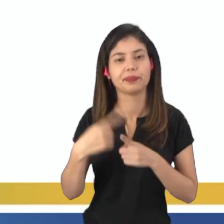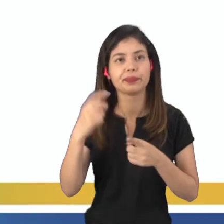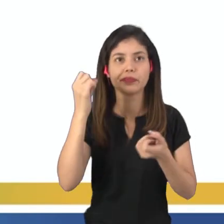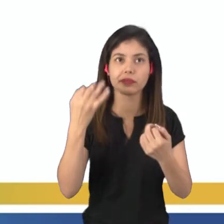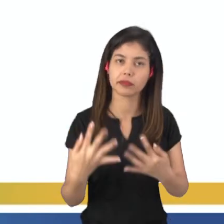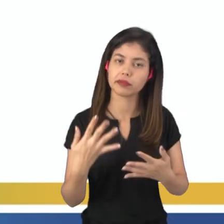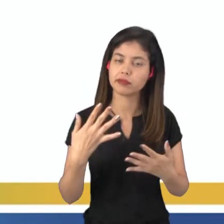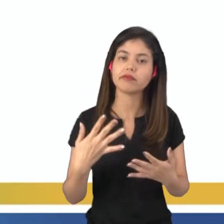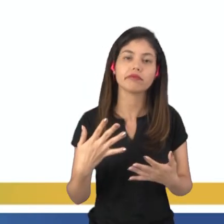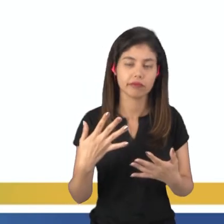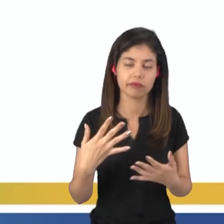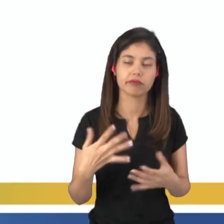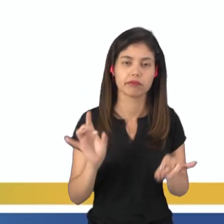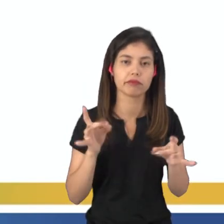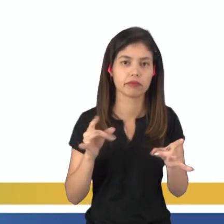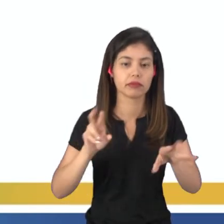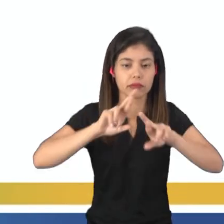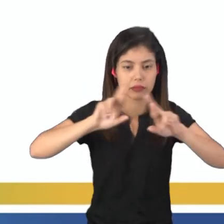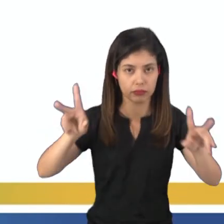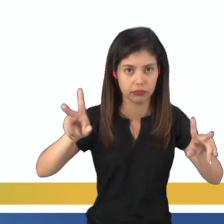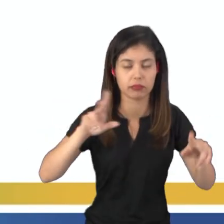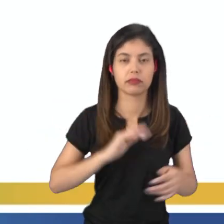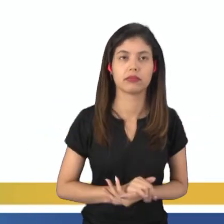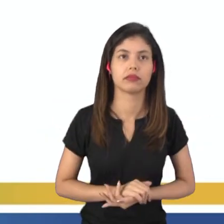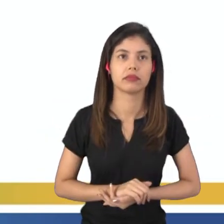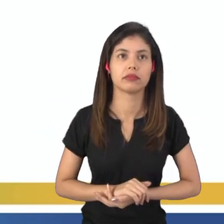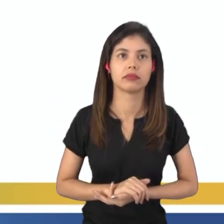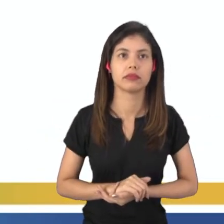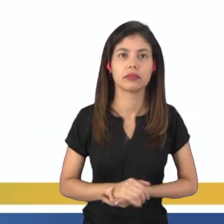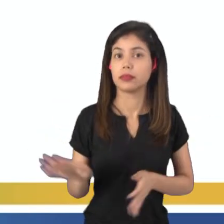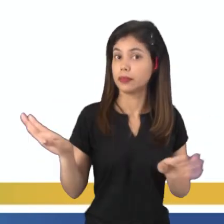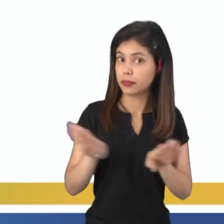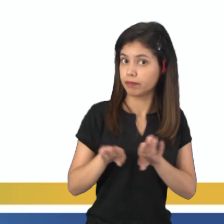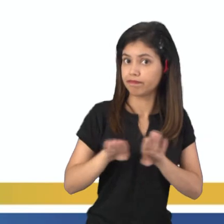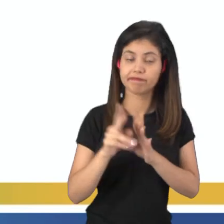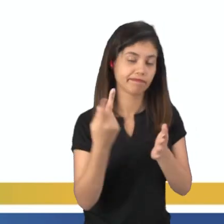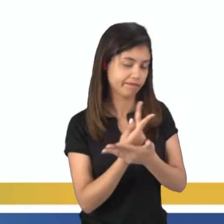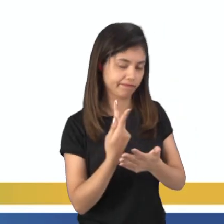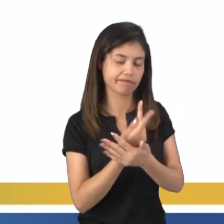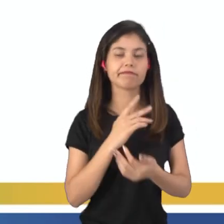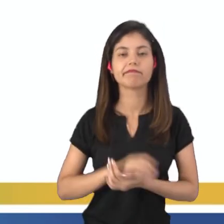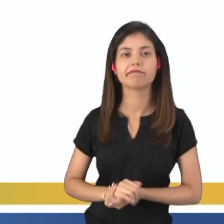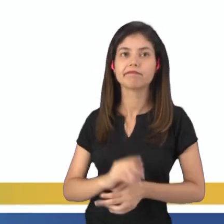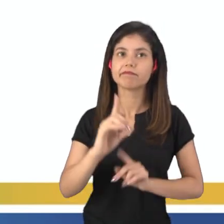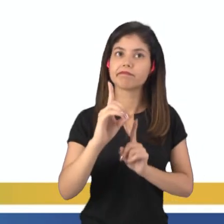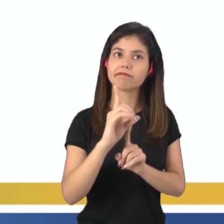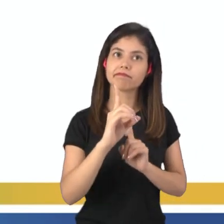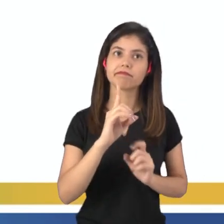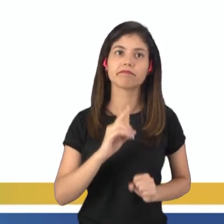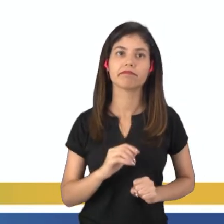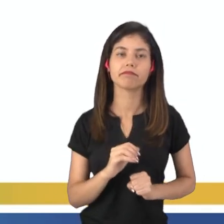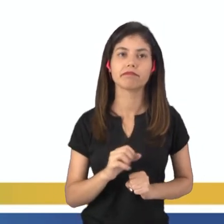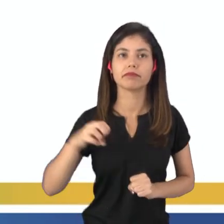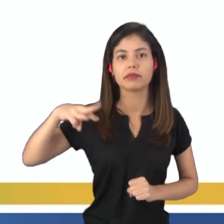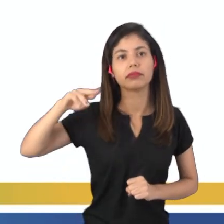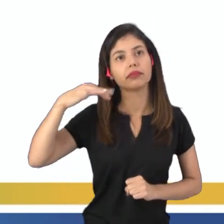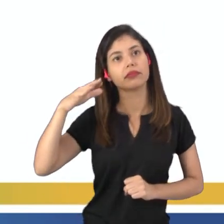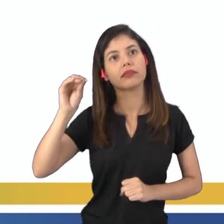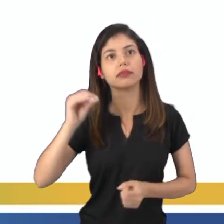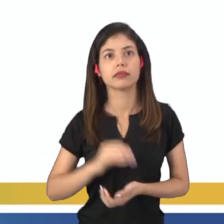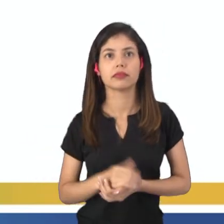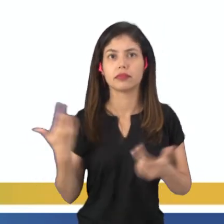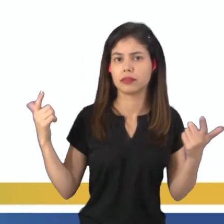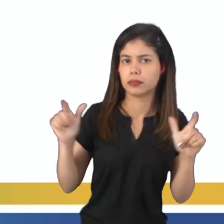que foram vendidas quantidades diferentes, certo? Então, essa também não está correta. Letra D. Em março foram